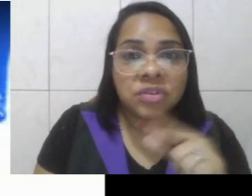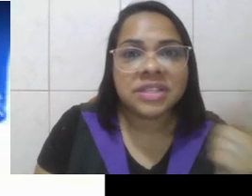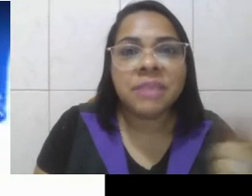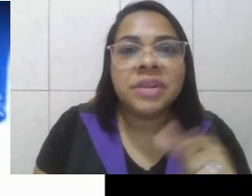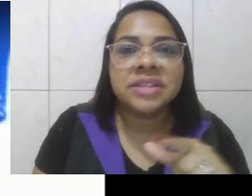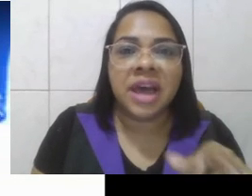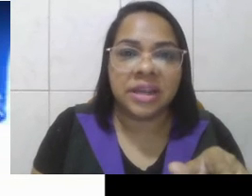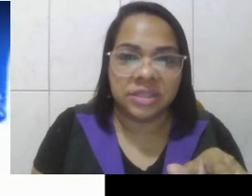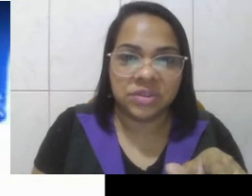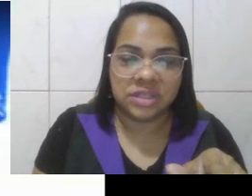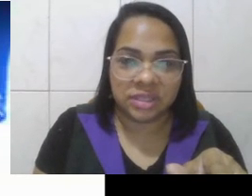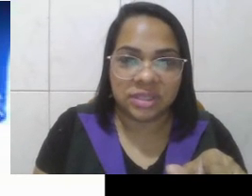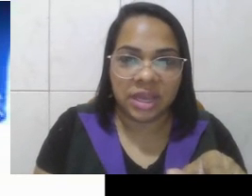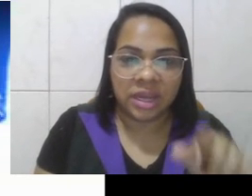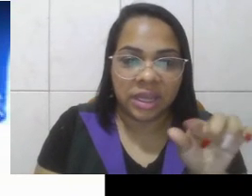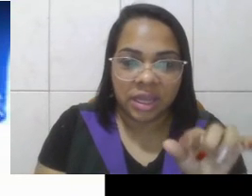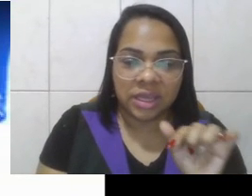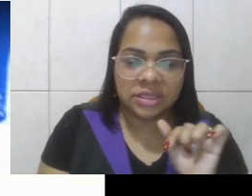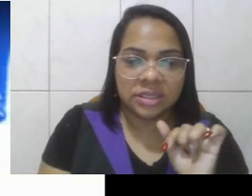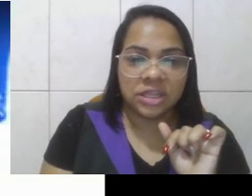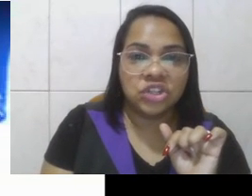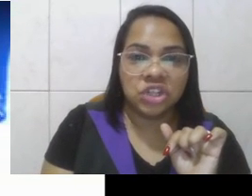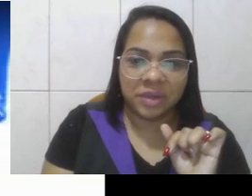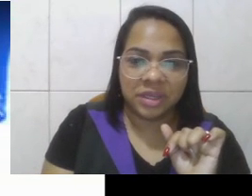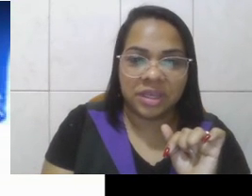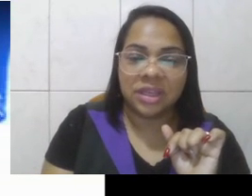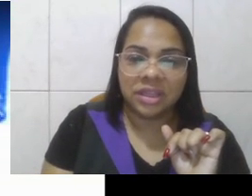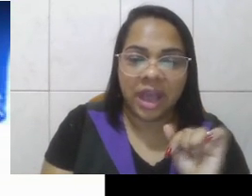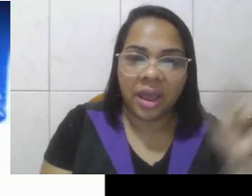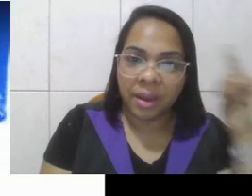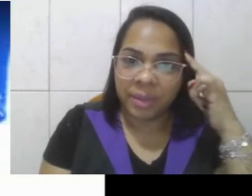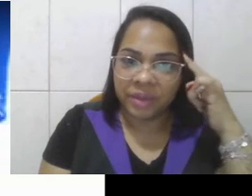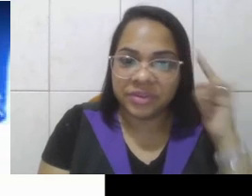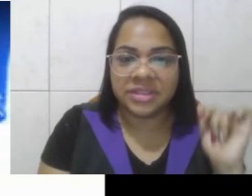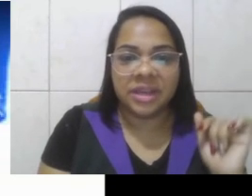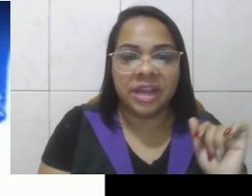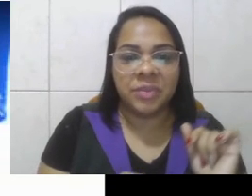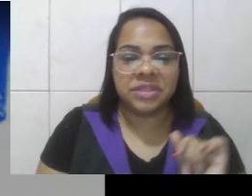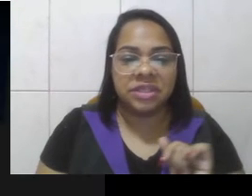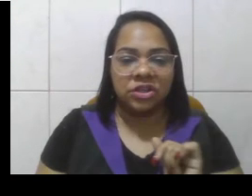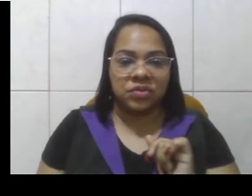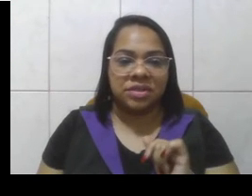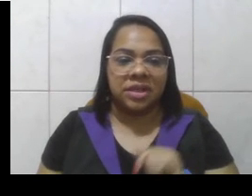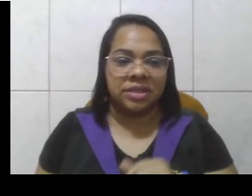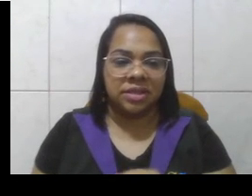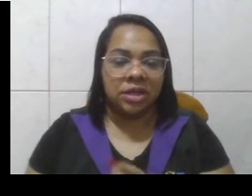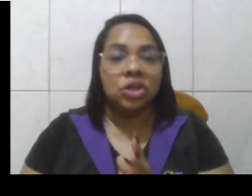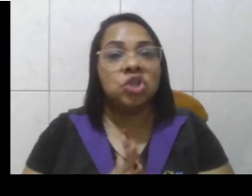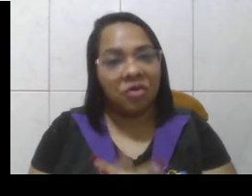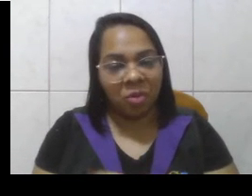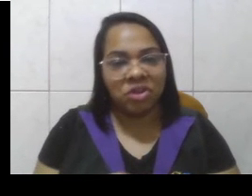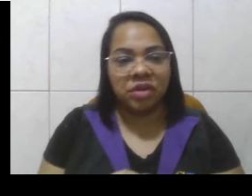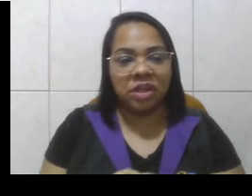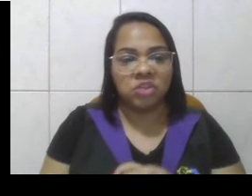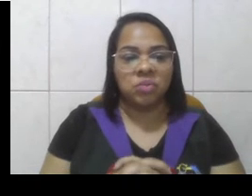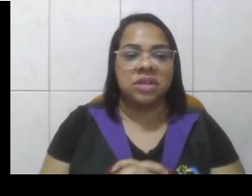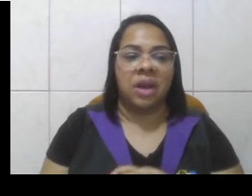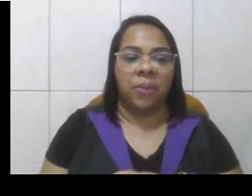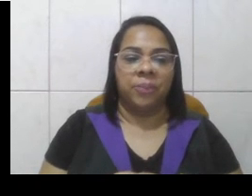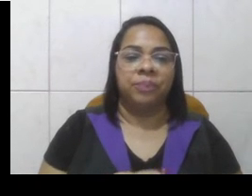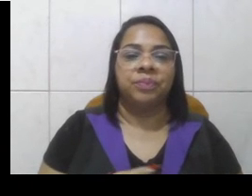É bom vocês reprisarem, se vocês quiserem, esse trechinho aqui, tá? Pra fixar na cabecinha de vocês. De uma forma